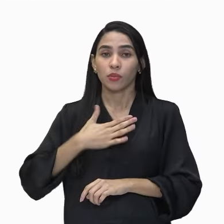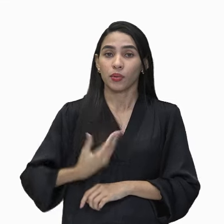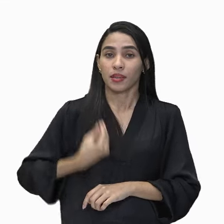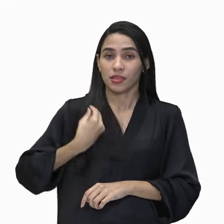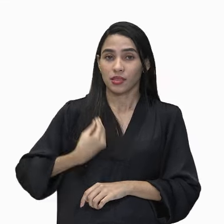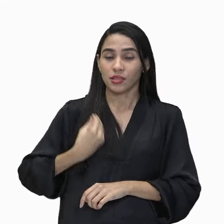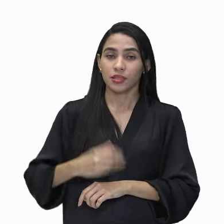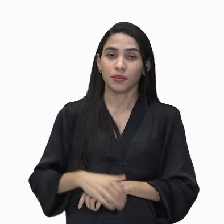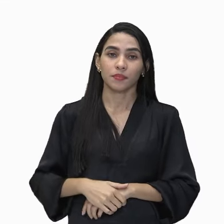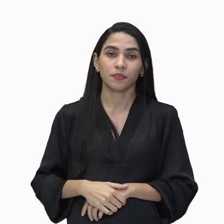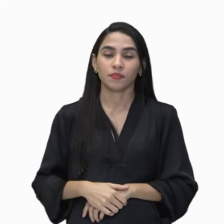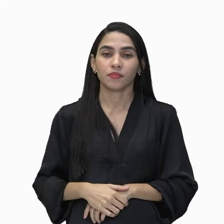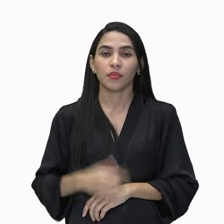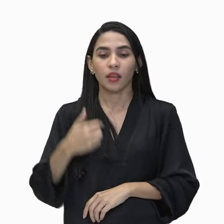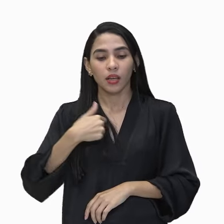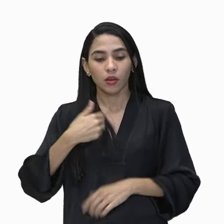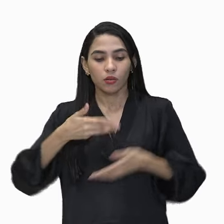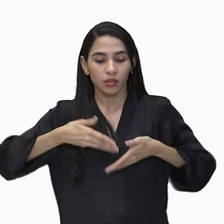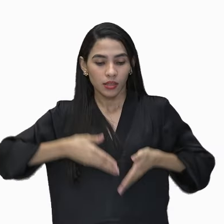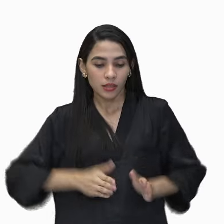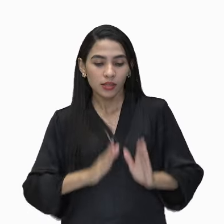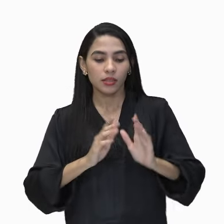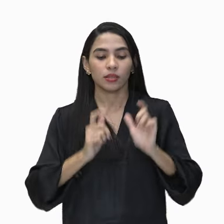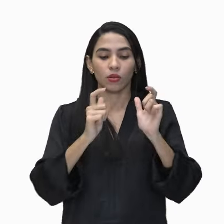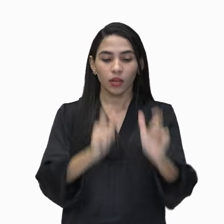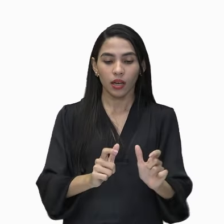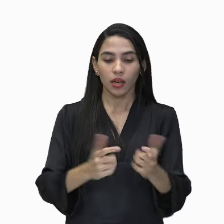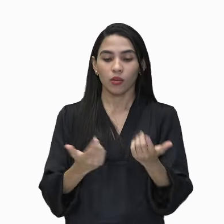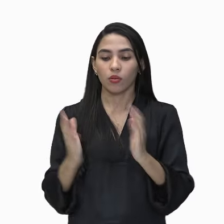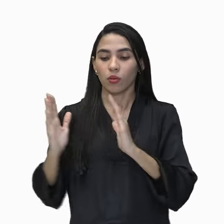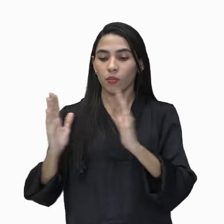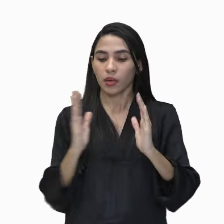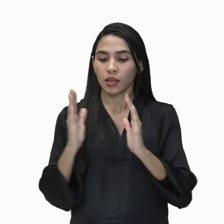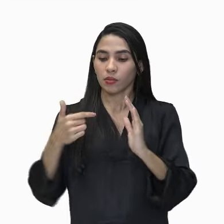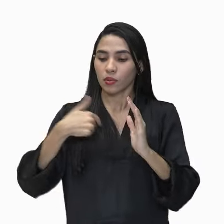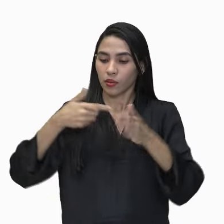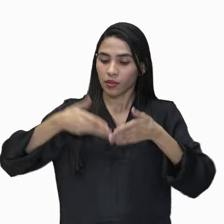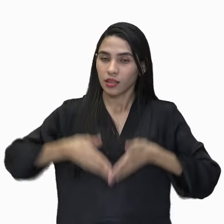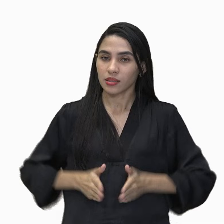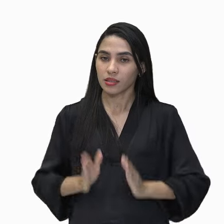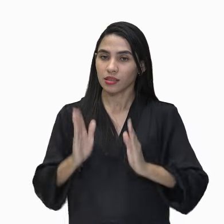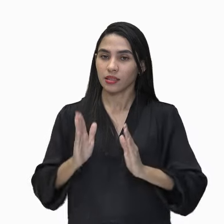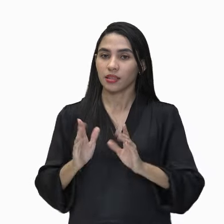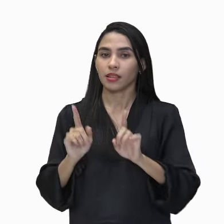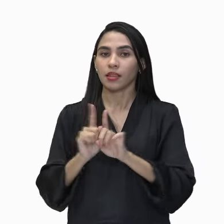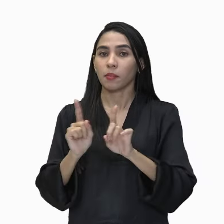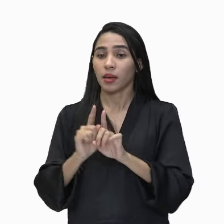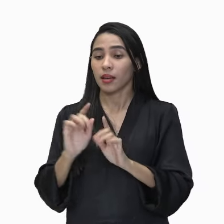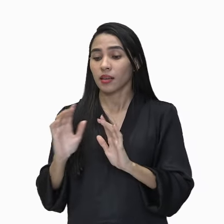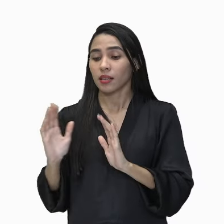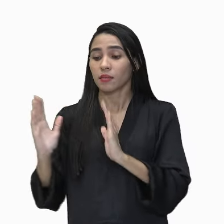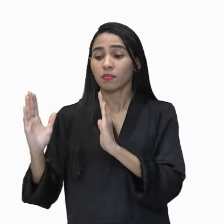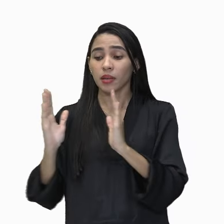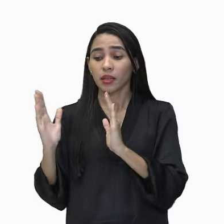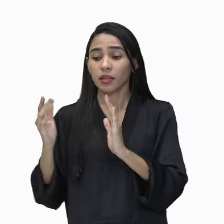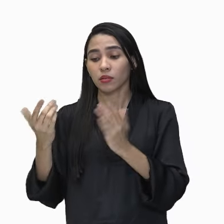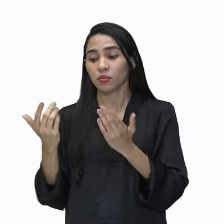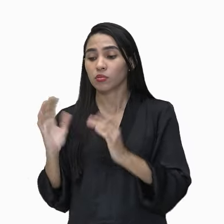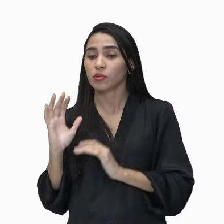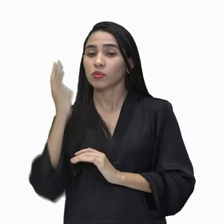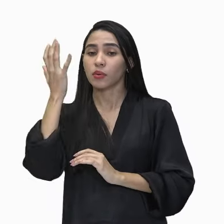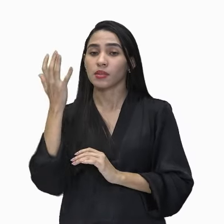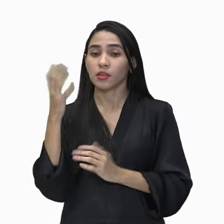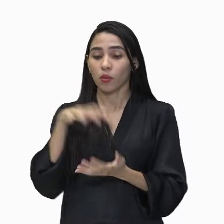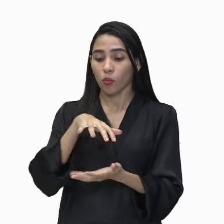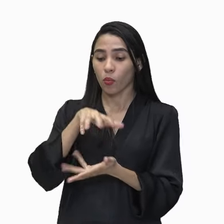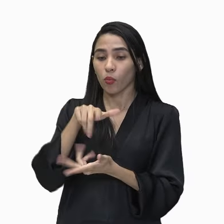existir. Onde eu nasci, né? O momento histórico que eu nasci, a situação na qual o